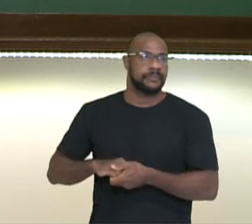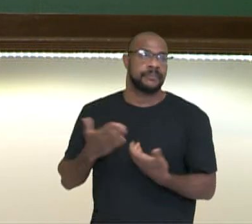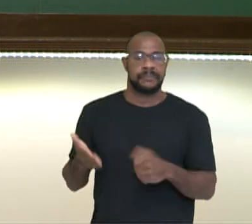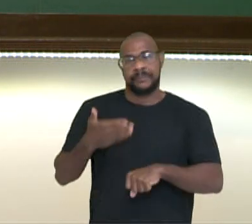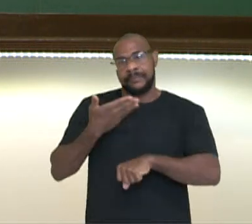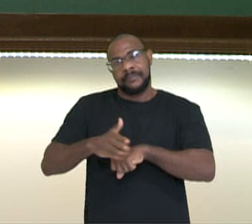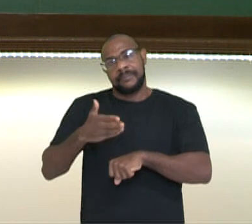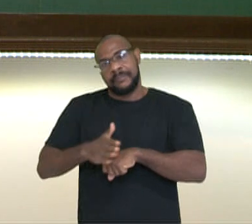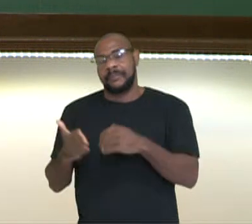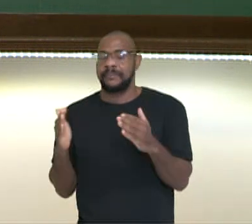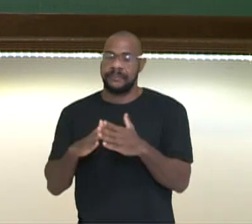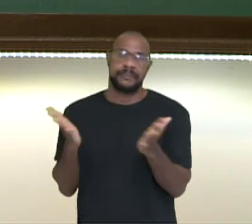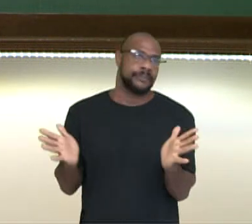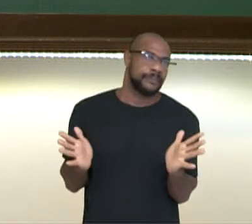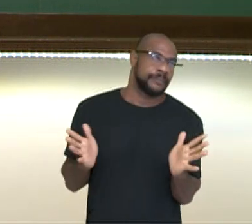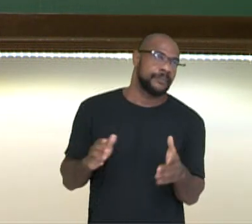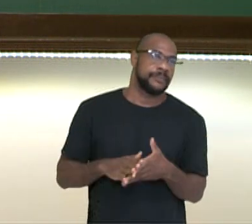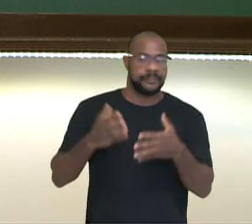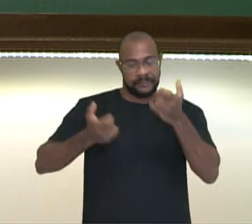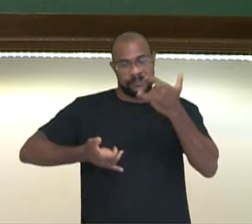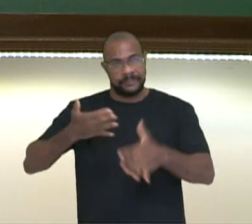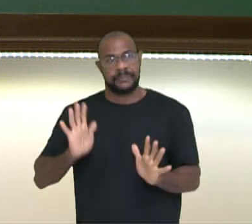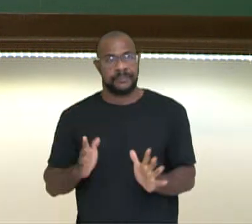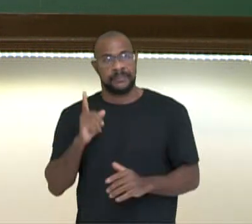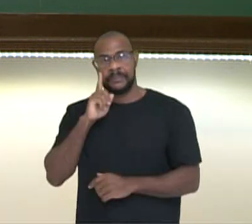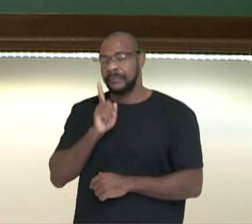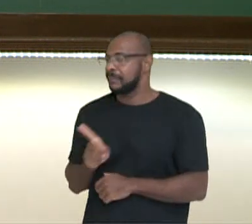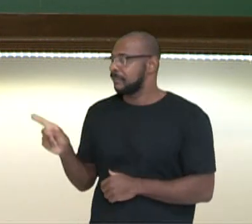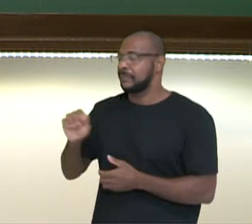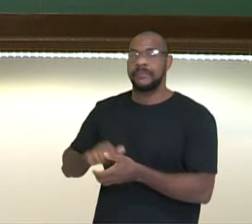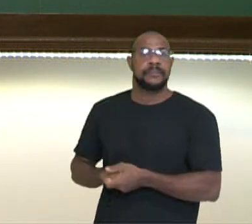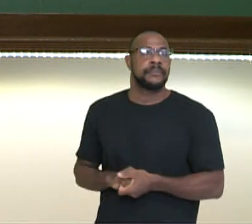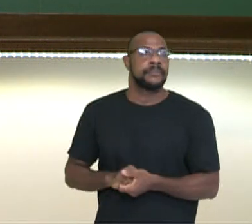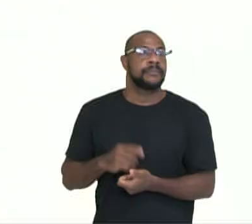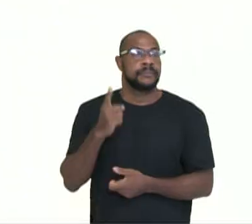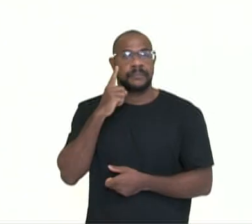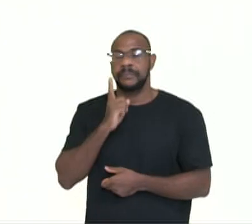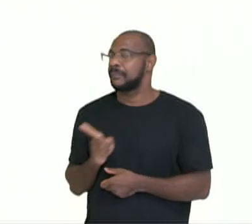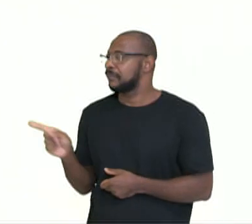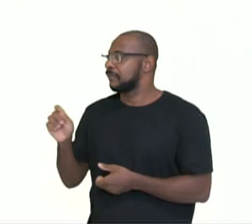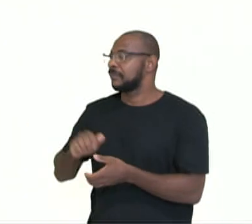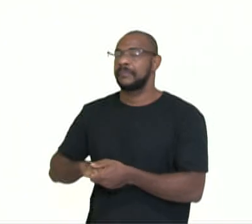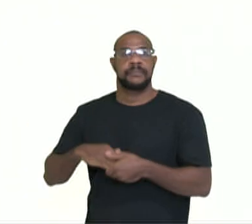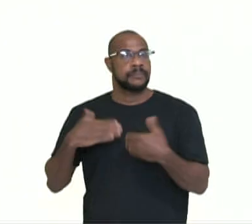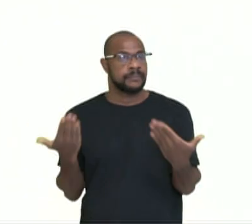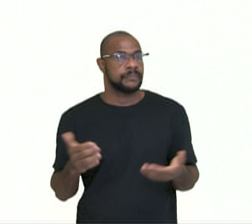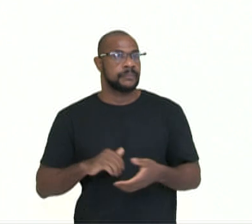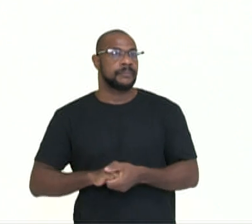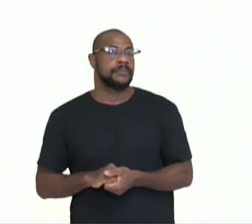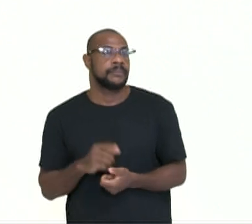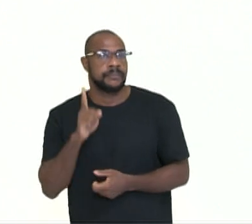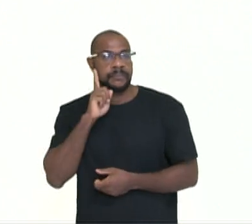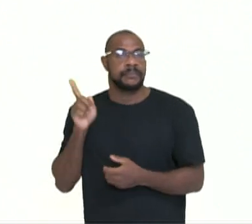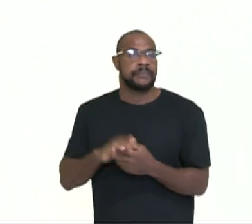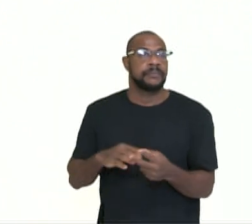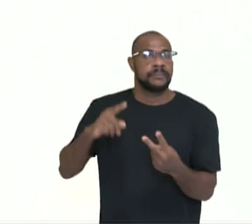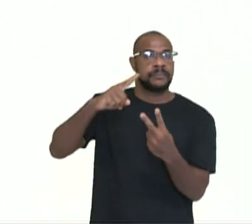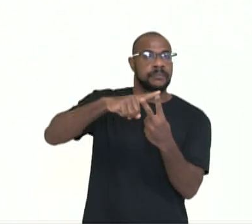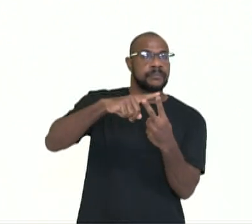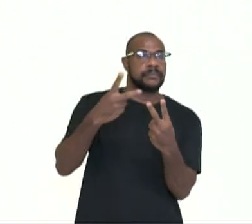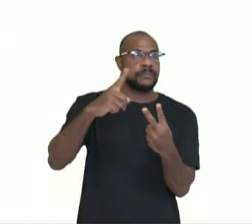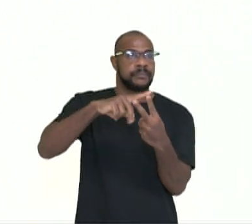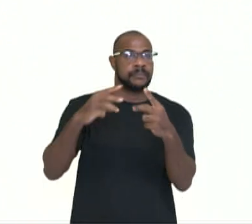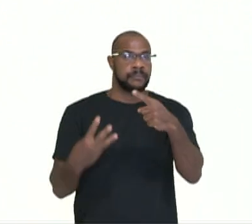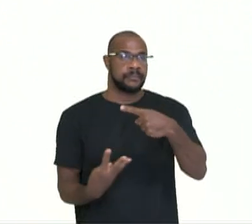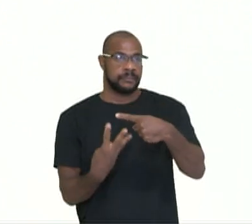praticarem em casa e eu só explicando para vocês. Então, vocês vão considerar aqui o arco alfa, 23 π sobre 3,